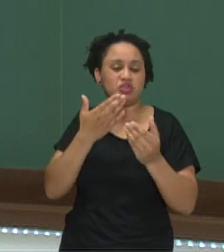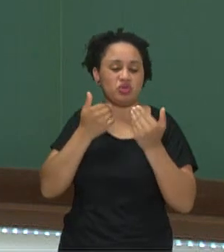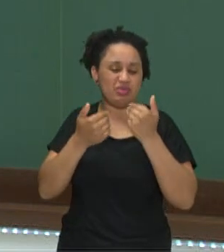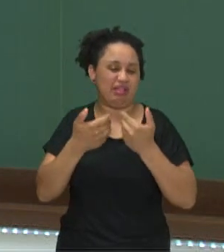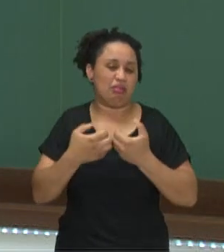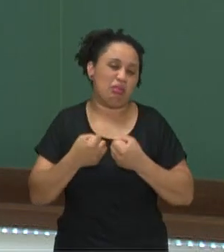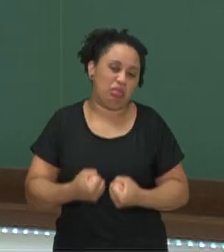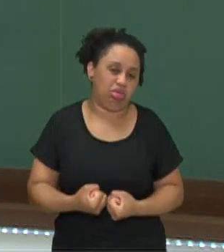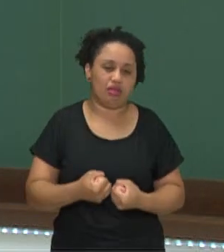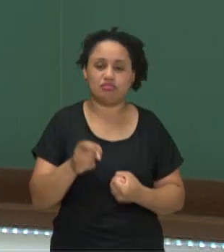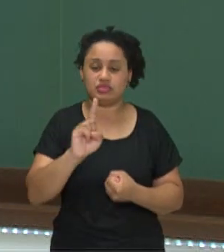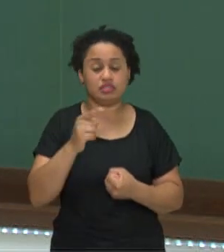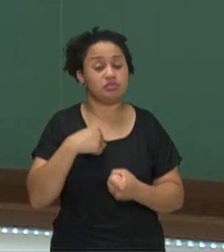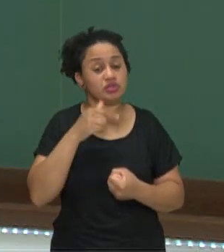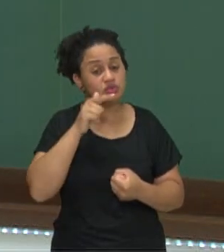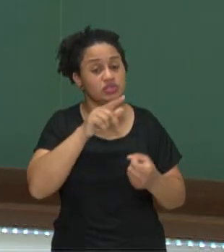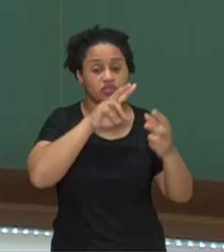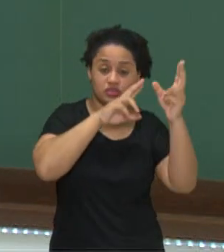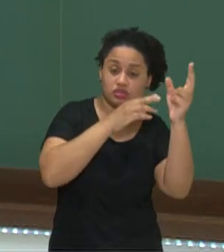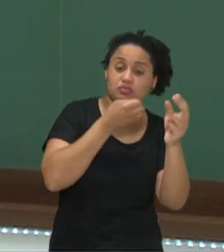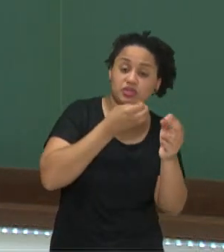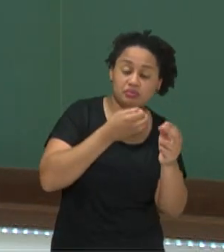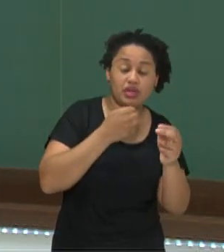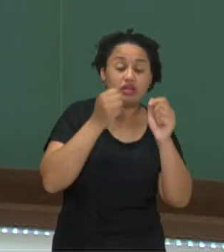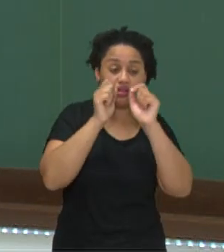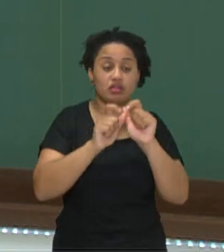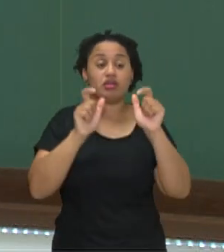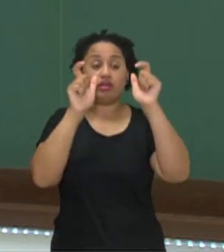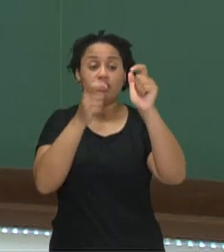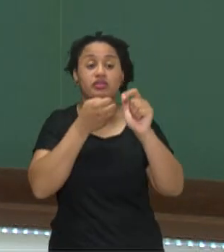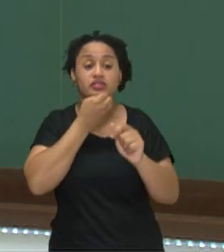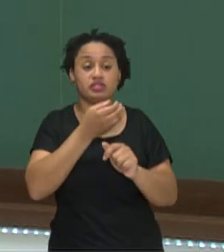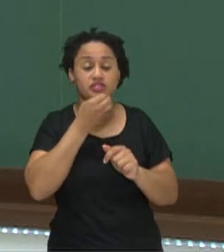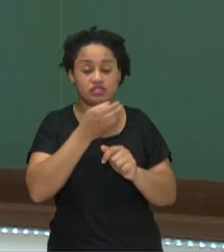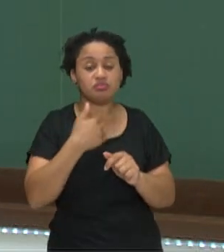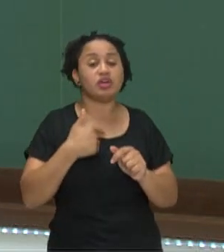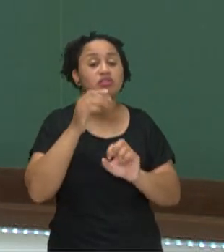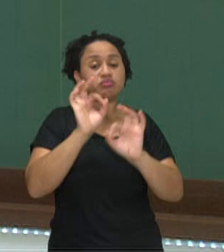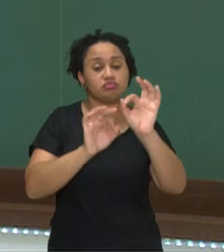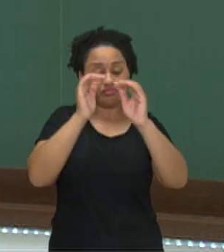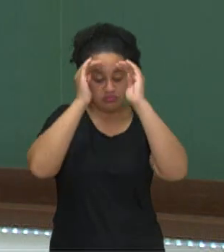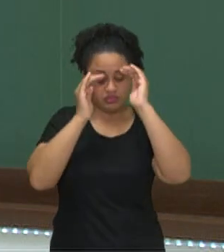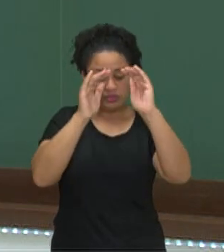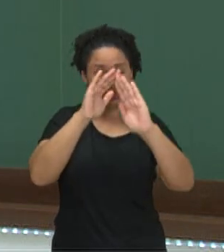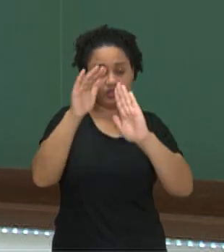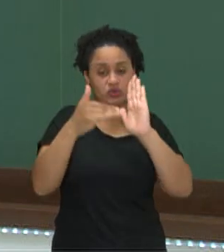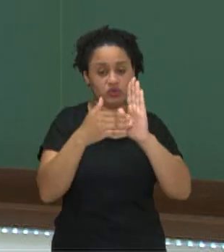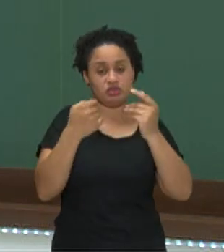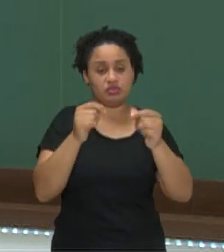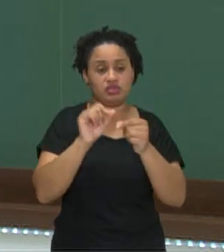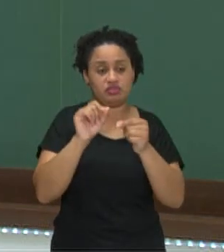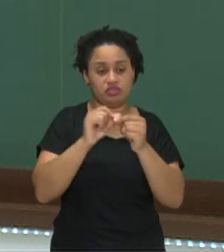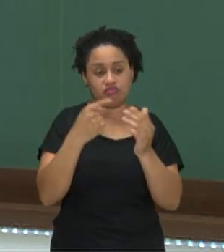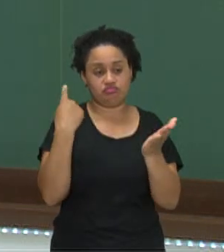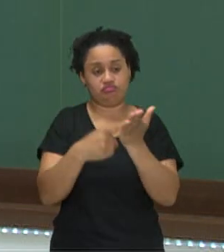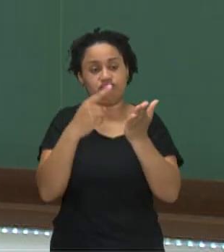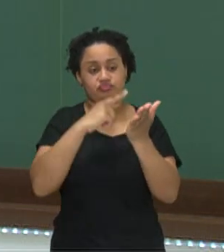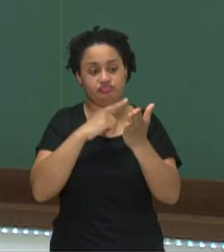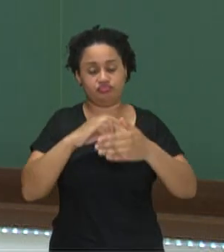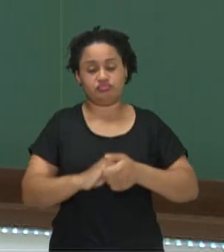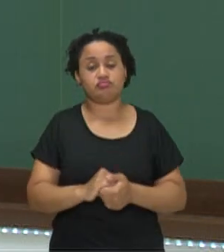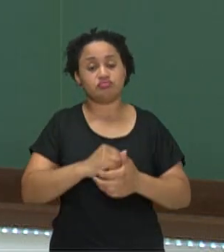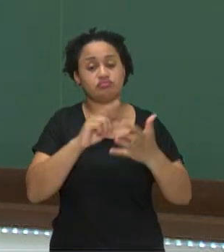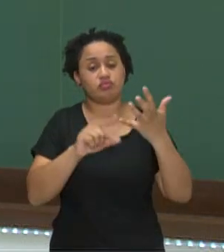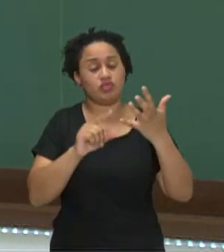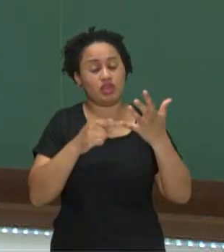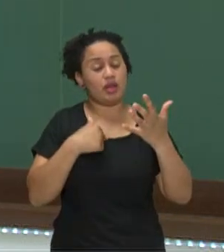tenha um sono de qualidade. Acorde disposto, né, para cumprir o seu cronograma, a sua agenda de compromissos. E revise os seus